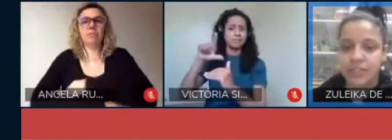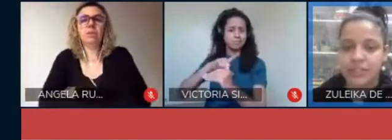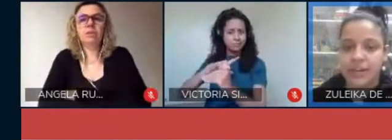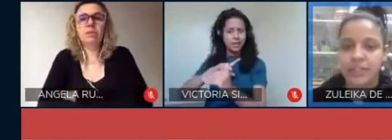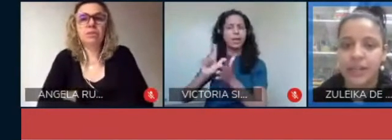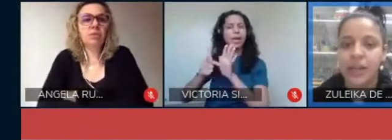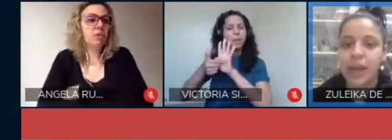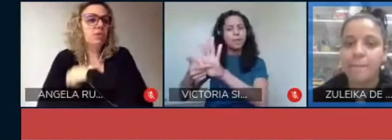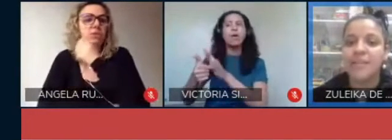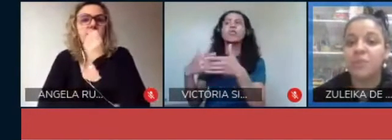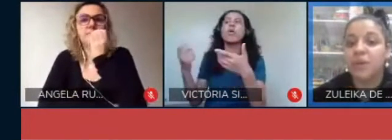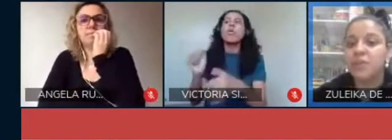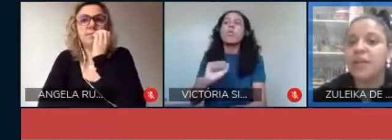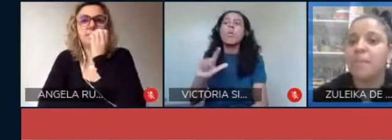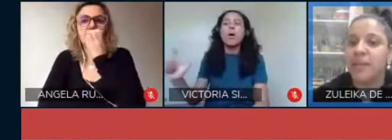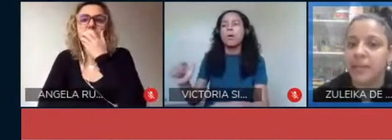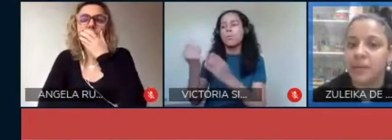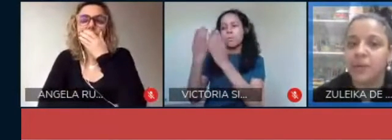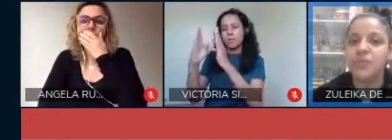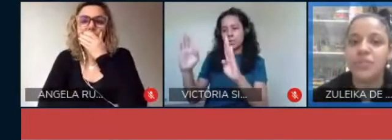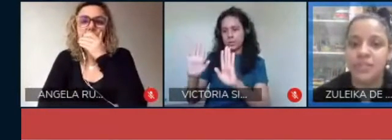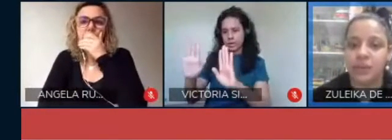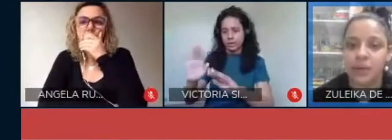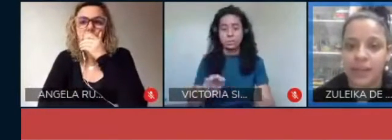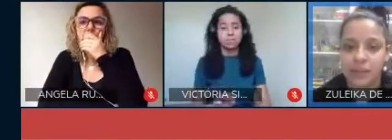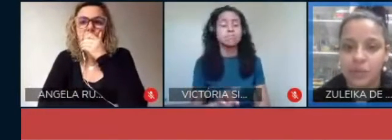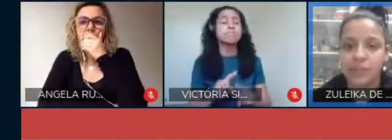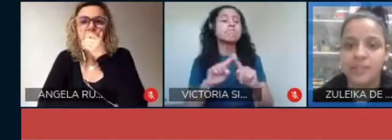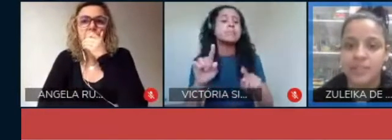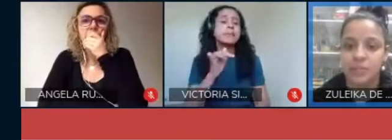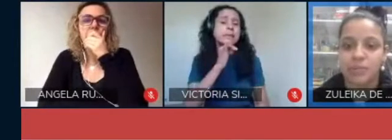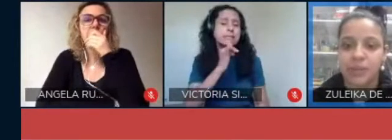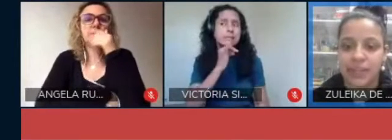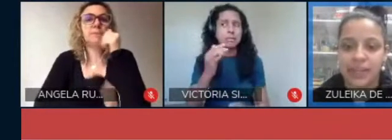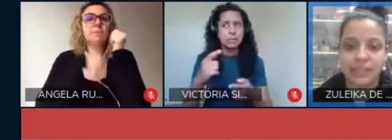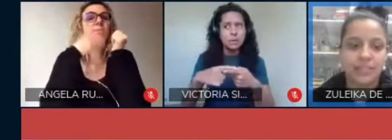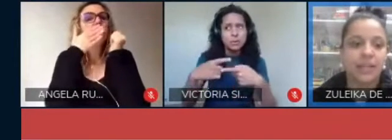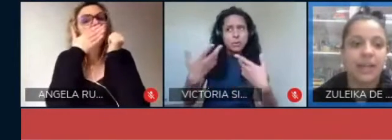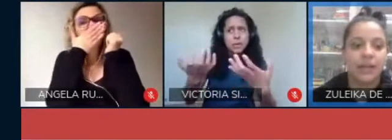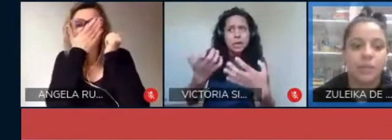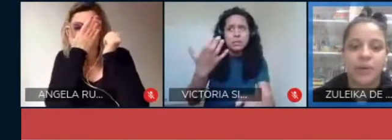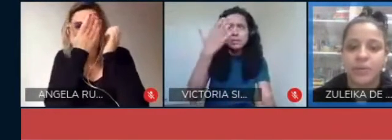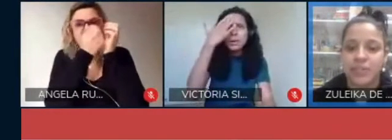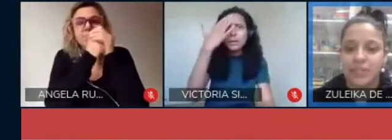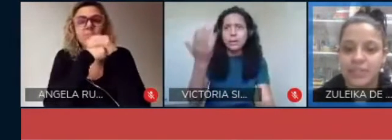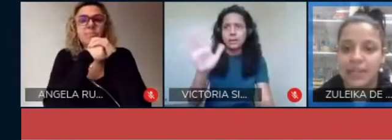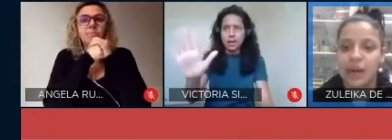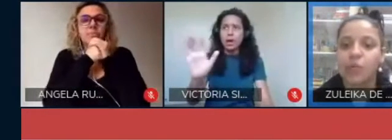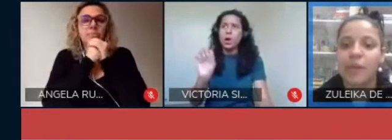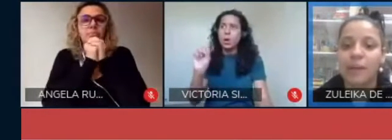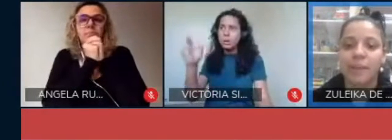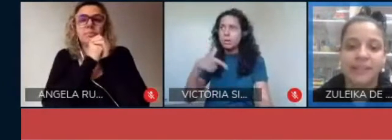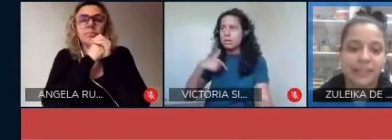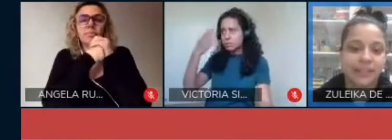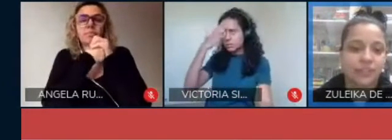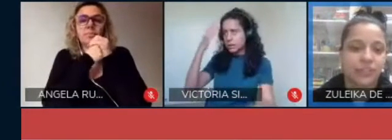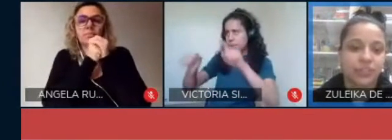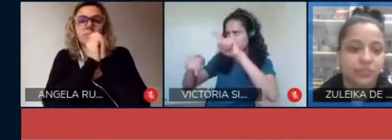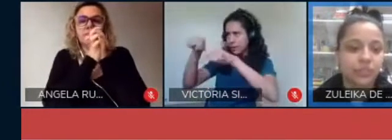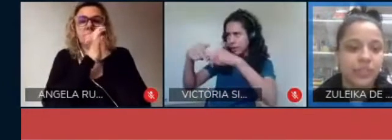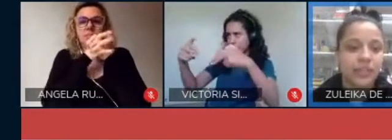bibliotecas da universidade. Mas para eu saber onde estão cada uma dessas bibliotecas, eu posso acessar o